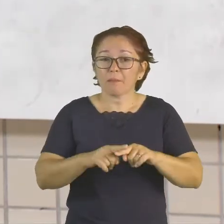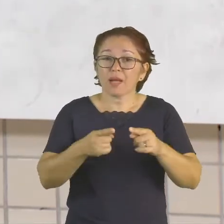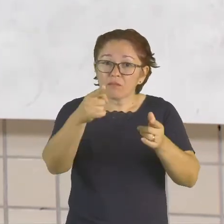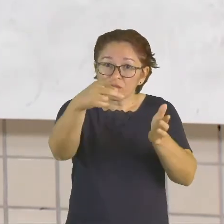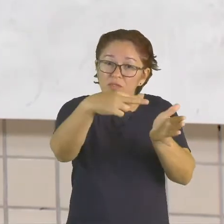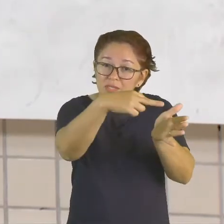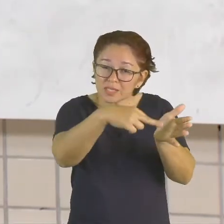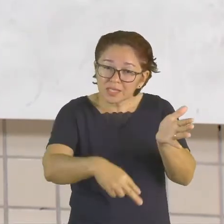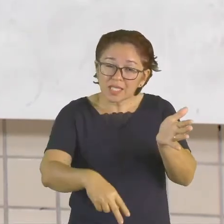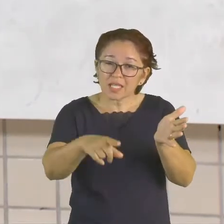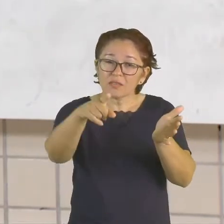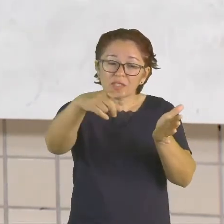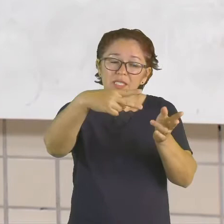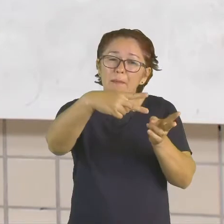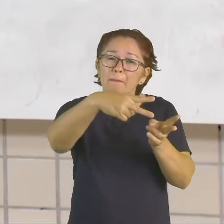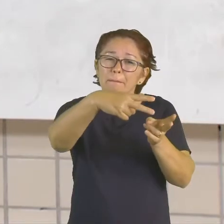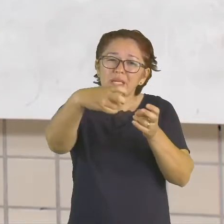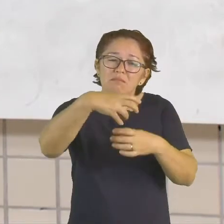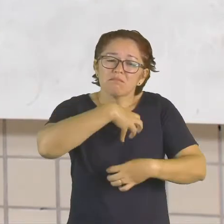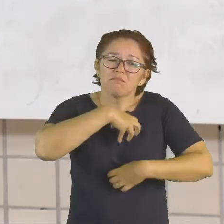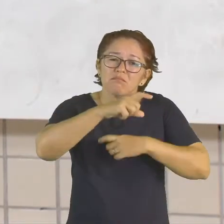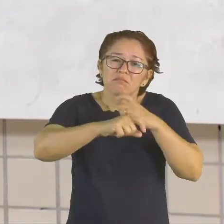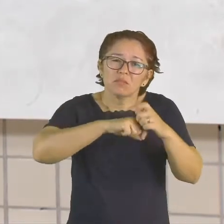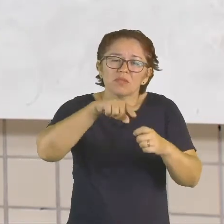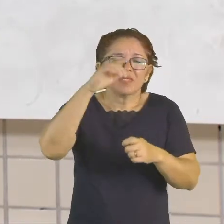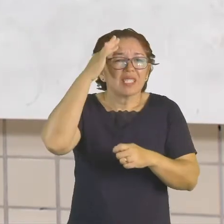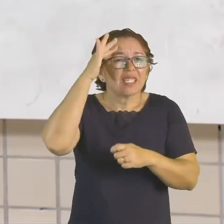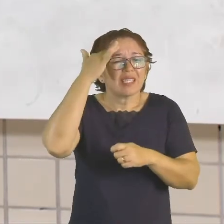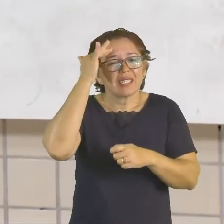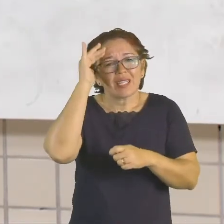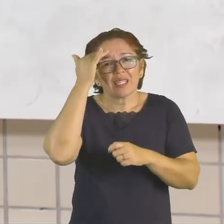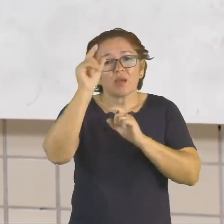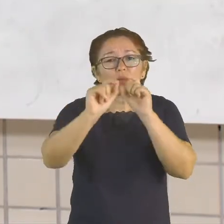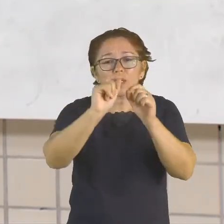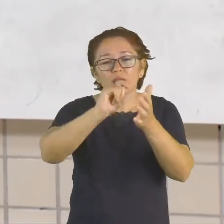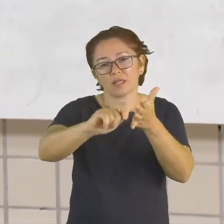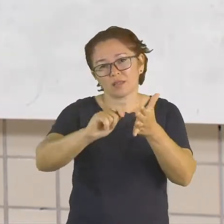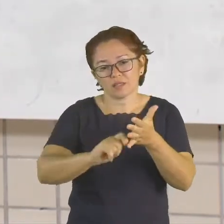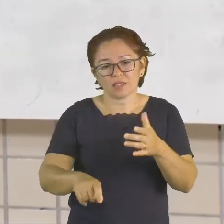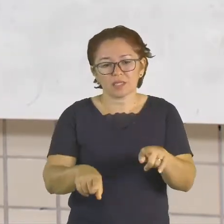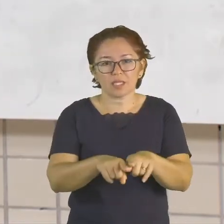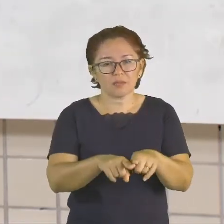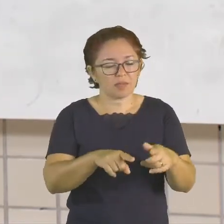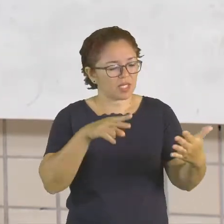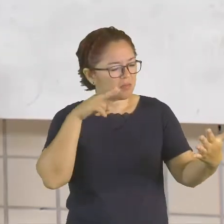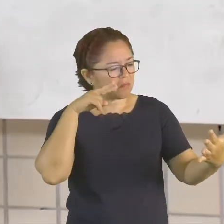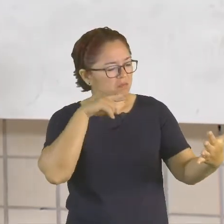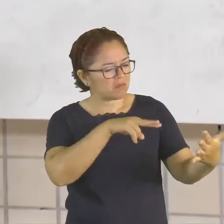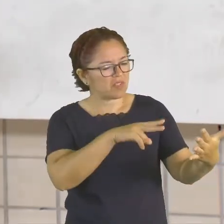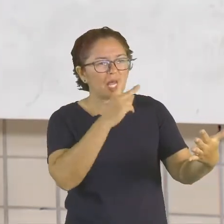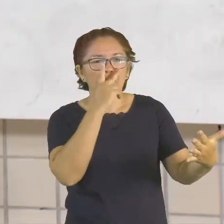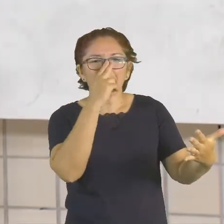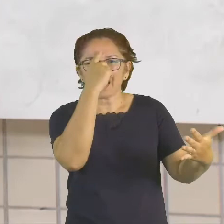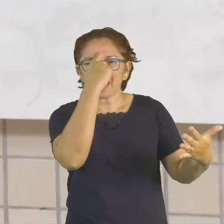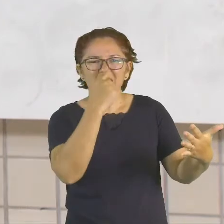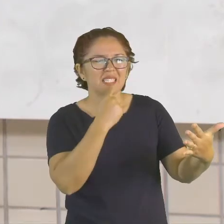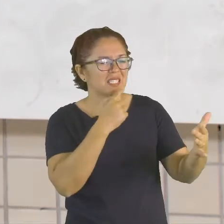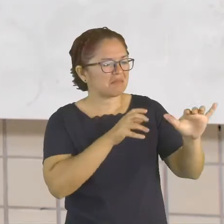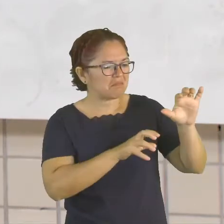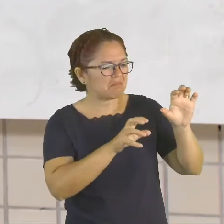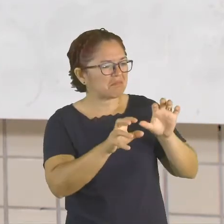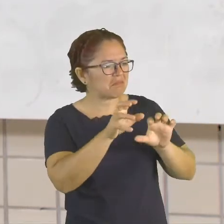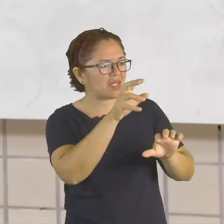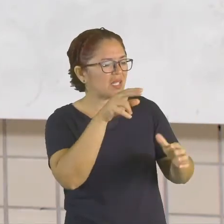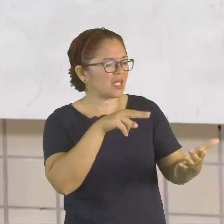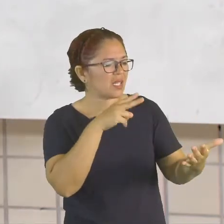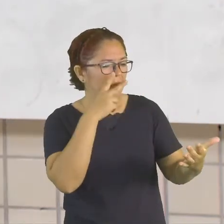presença de rimas e a imagem criada pelo poeta aí na folha, né, quando ele fez